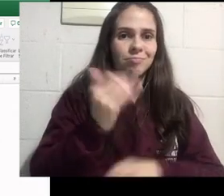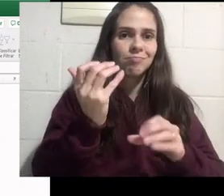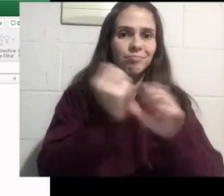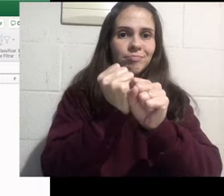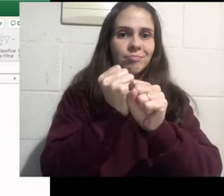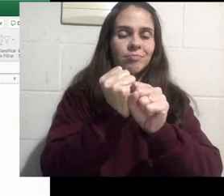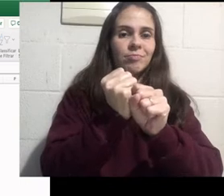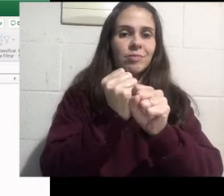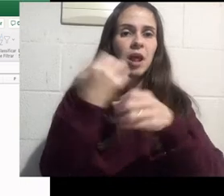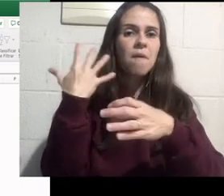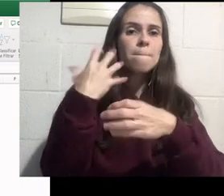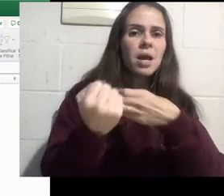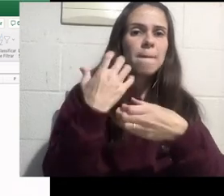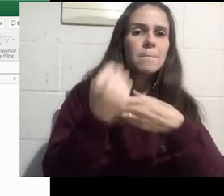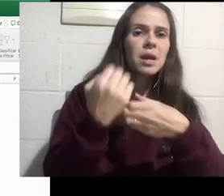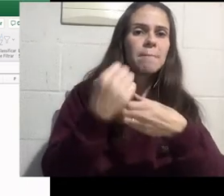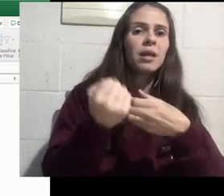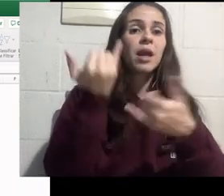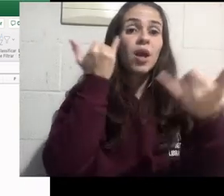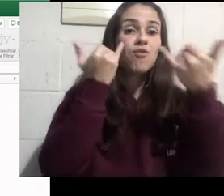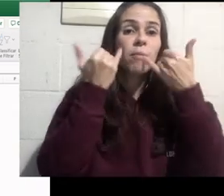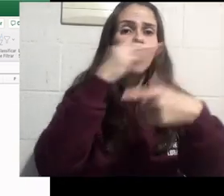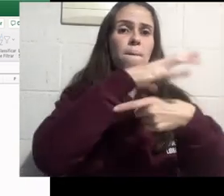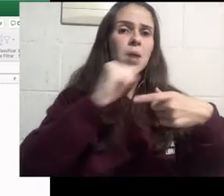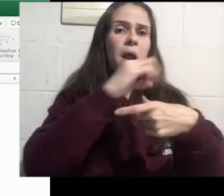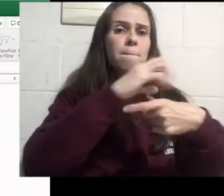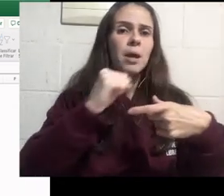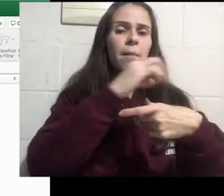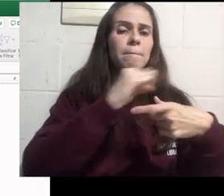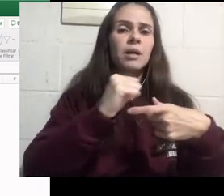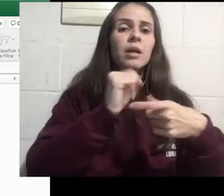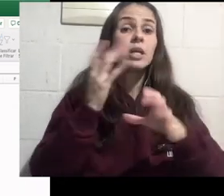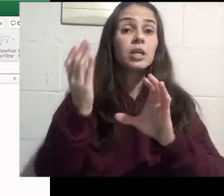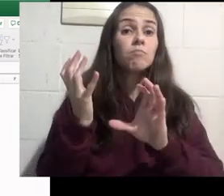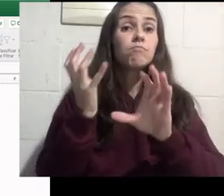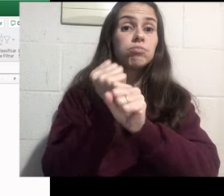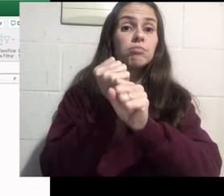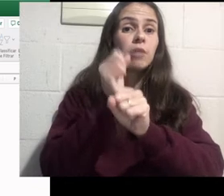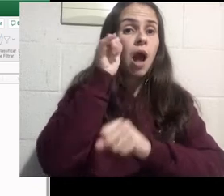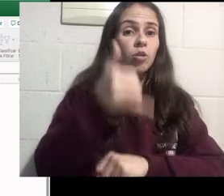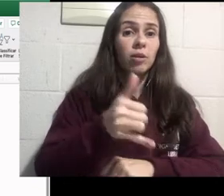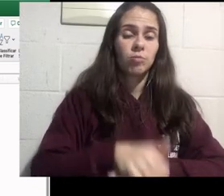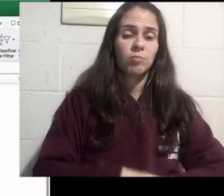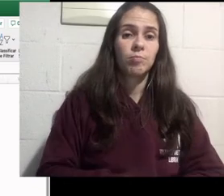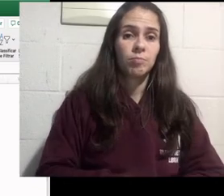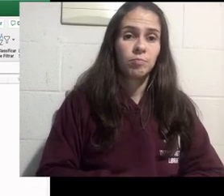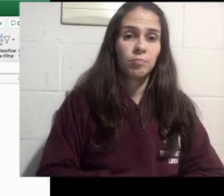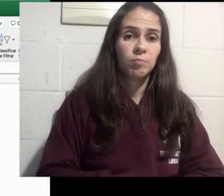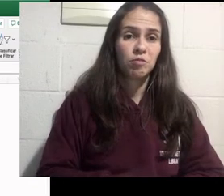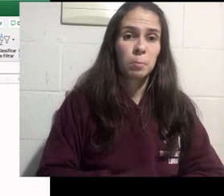que ele buscou essa informação, R$50, ele busca a informação do capital de giro e busca a informação do investimento fixo,